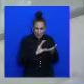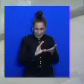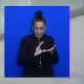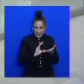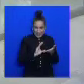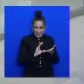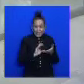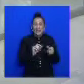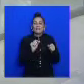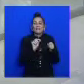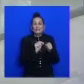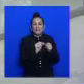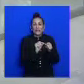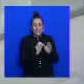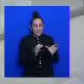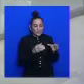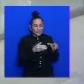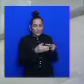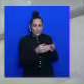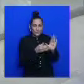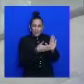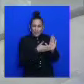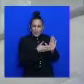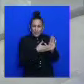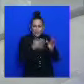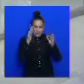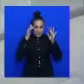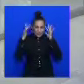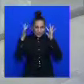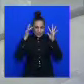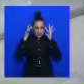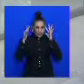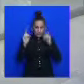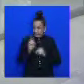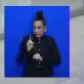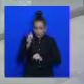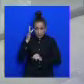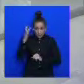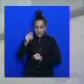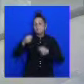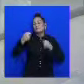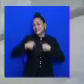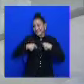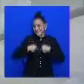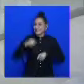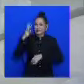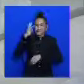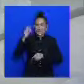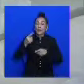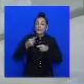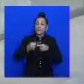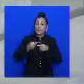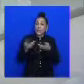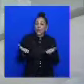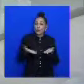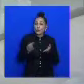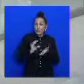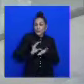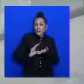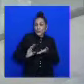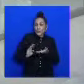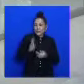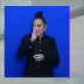chances de ganhar, fazendo um bolão Caixa. Já pensou? Se não pensou, é bom pensar. Porque hoje, o